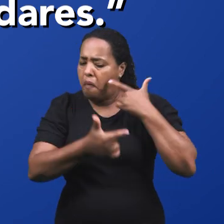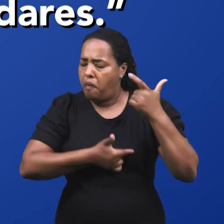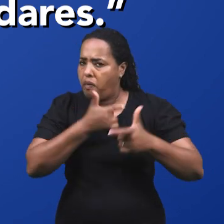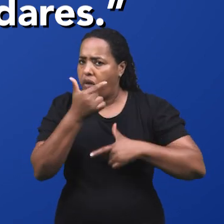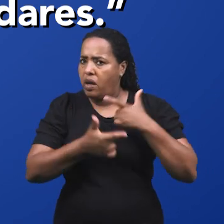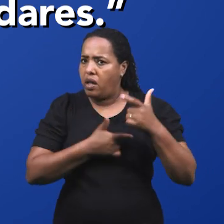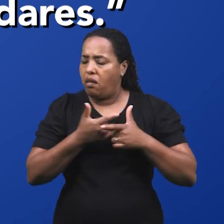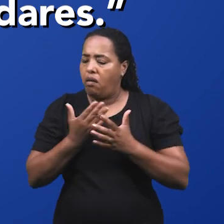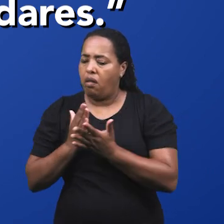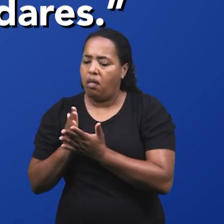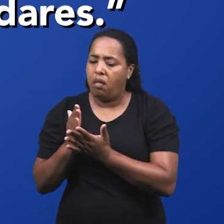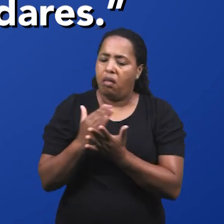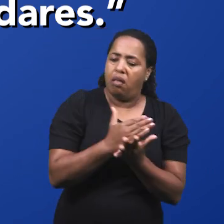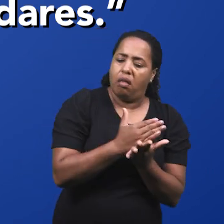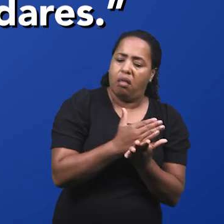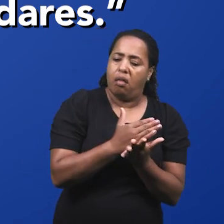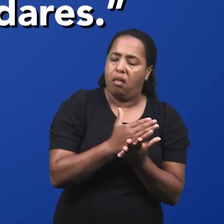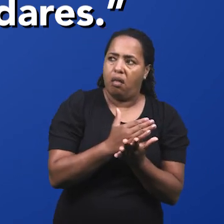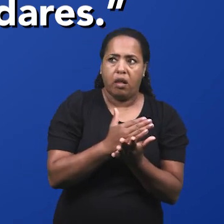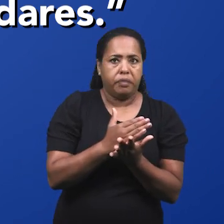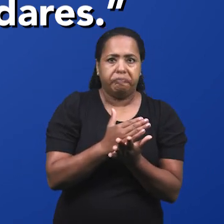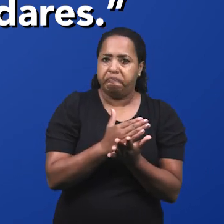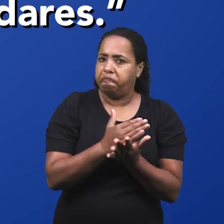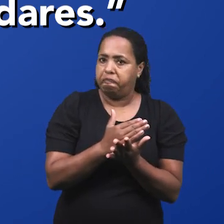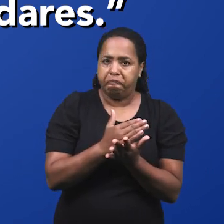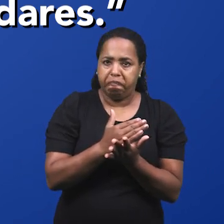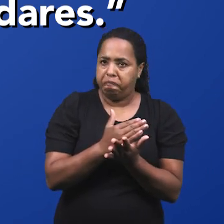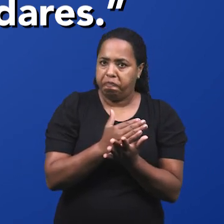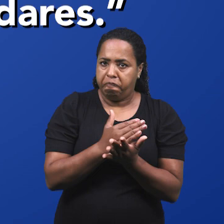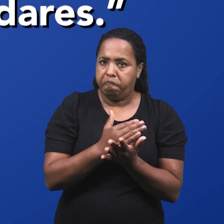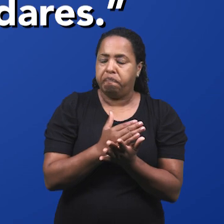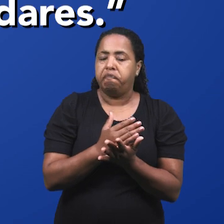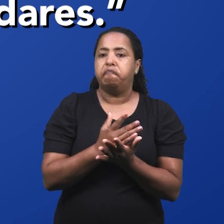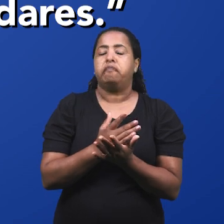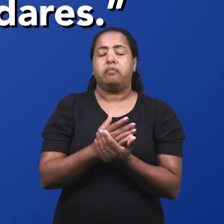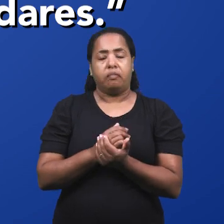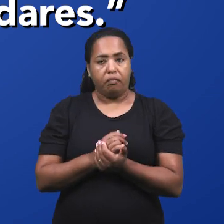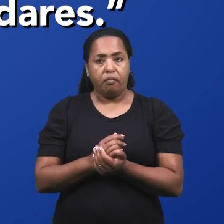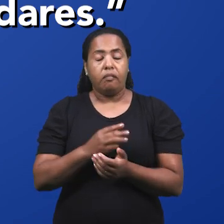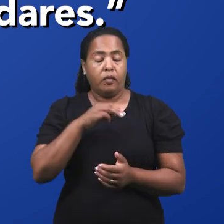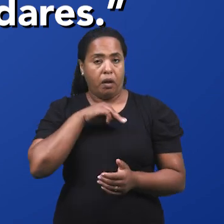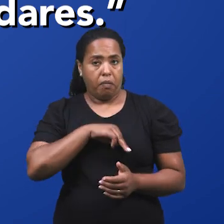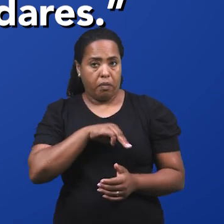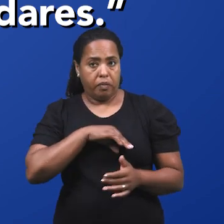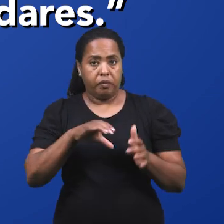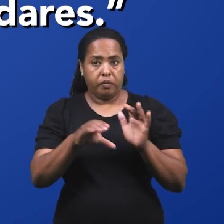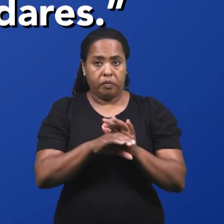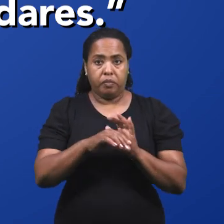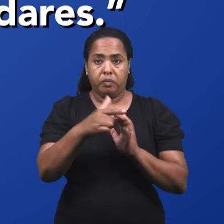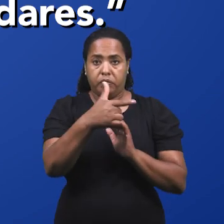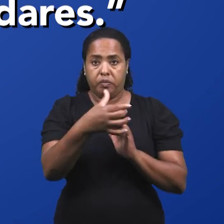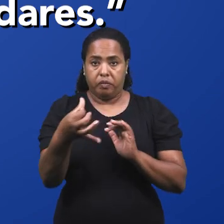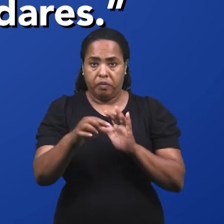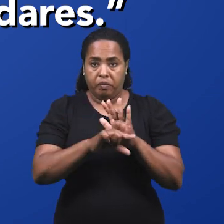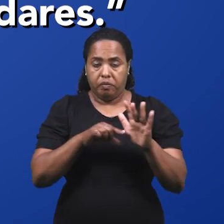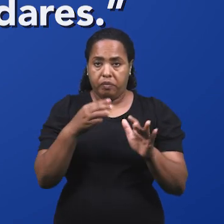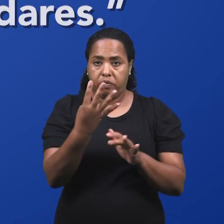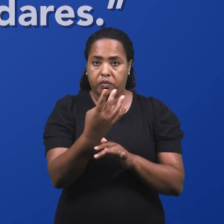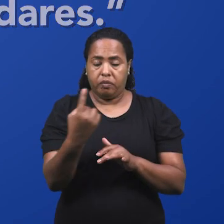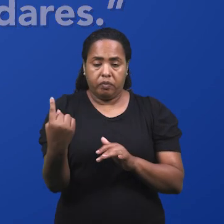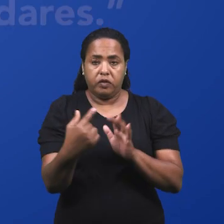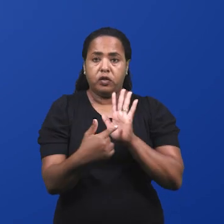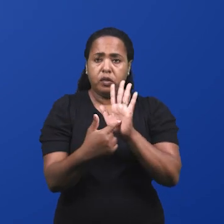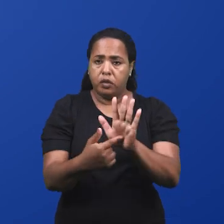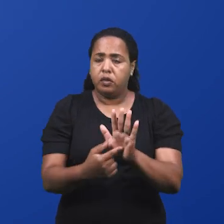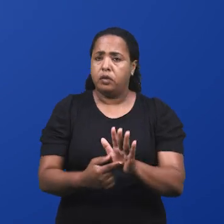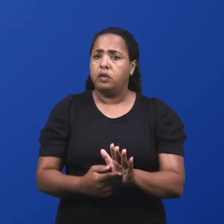às tentações, em meio às provas, em meio às lutas, não nos desviarmos da presença do Senhor. Como diz